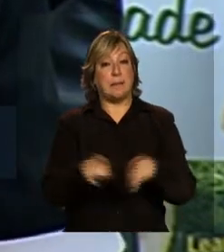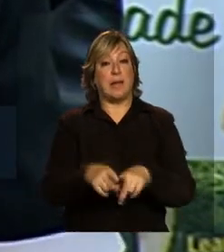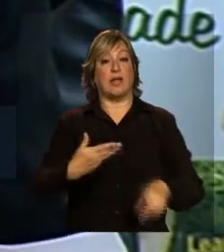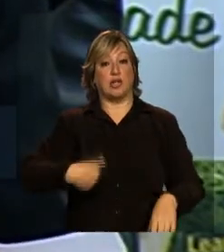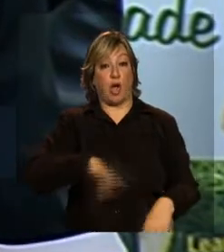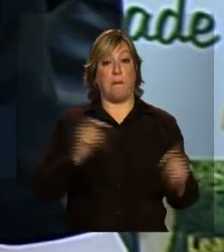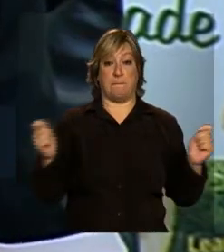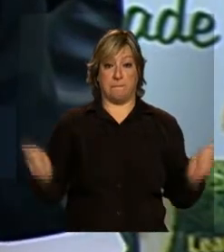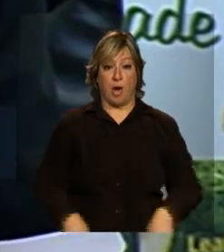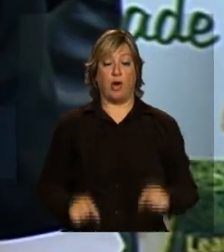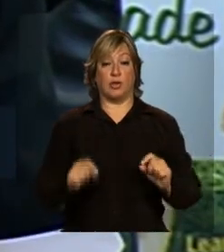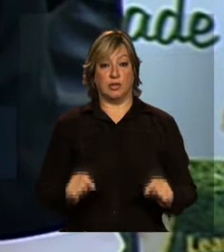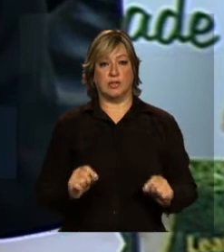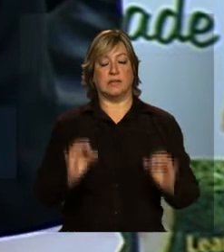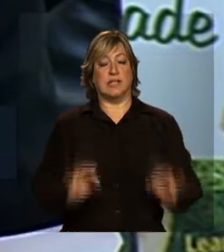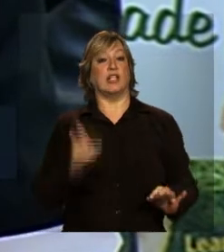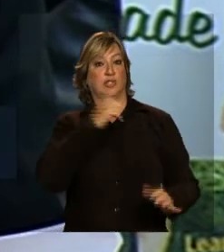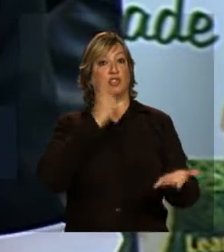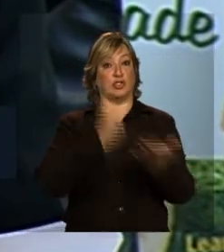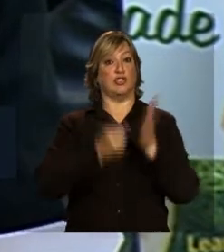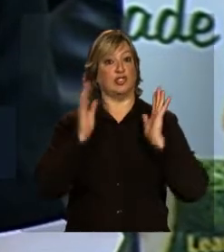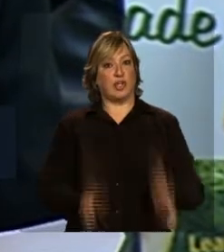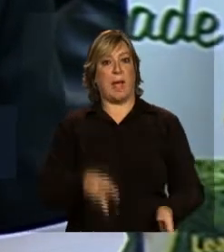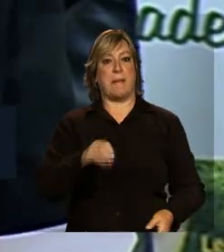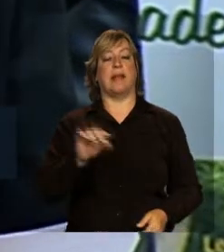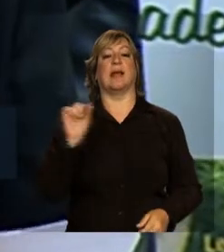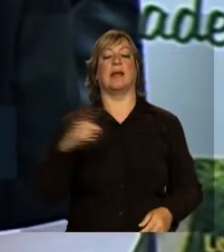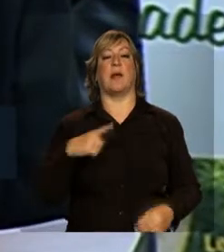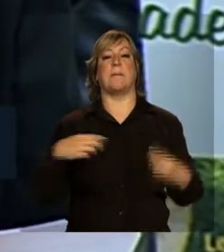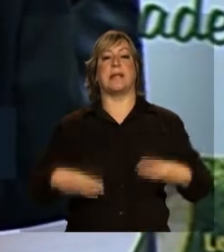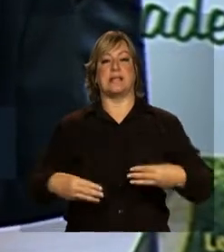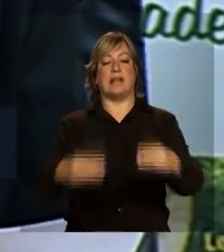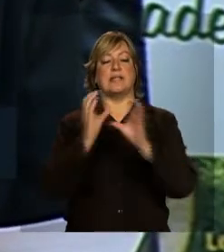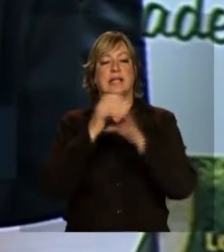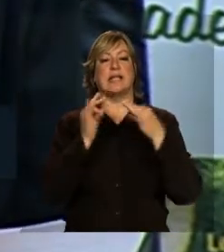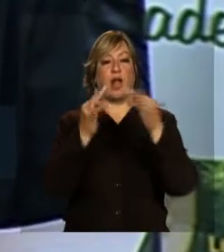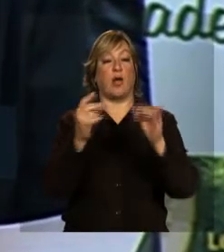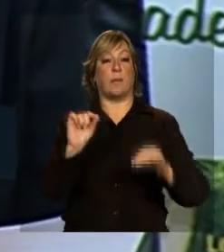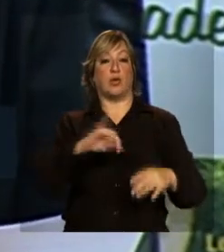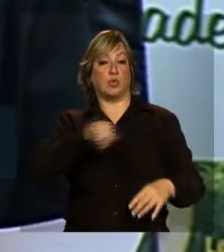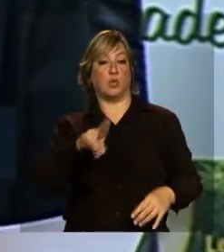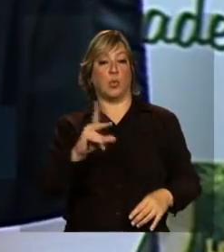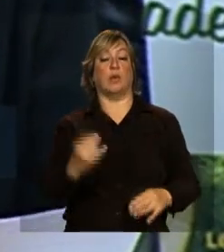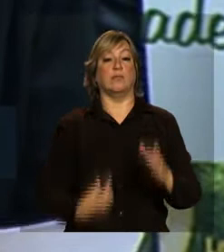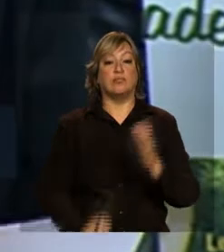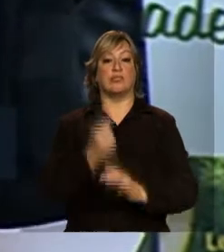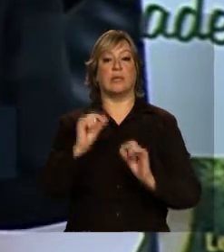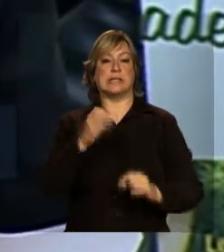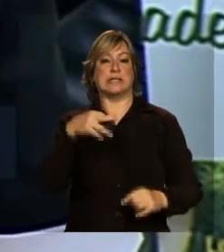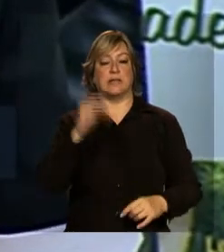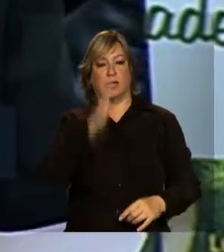afirmar que cumprimos a meta do Ministério de Ciência e Tecnologia. Em julho, foi inaugurado o Centro Nacional de Inovação